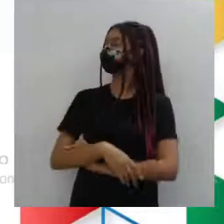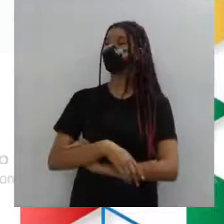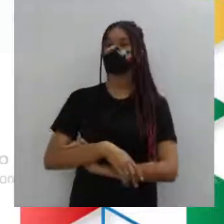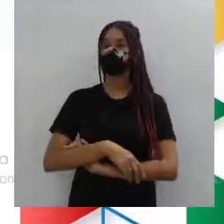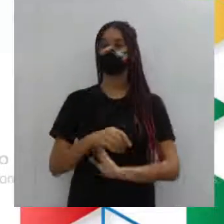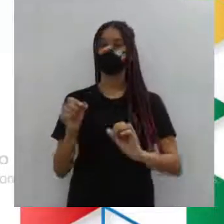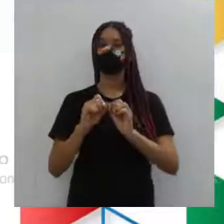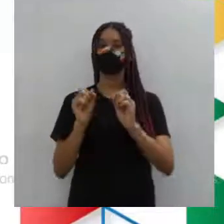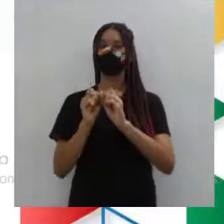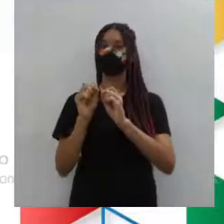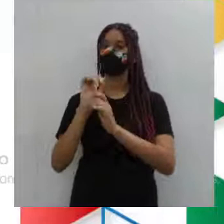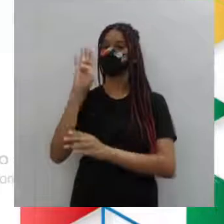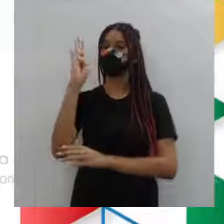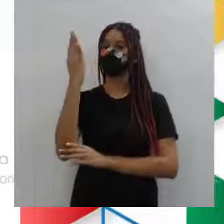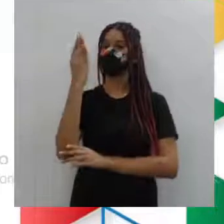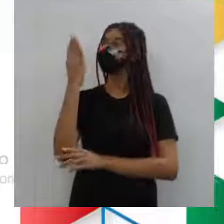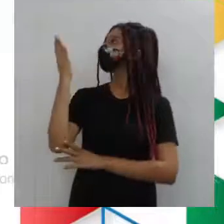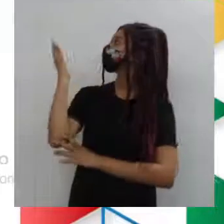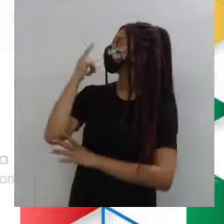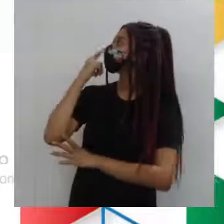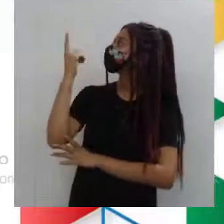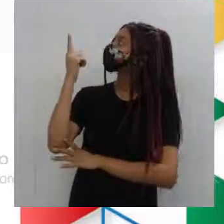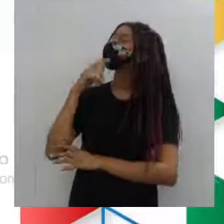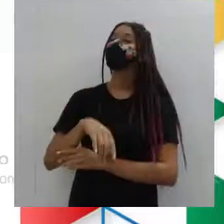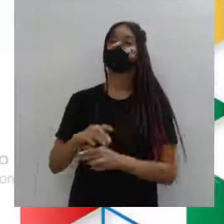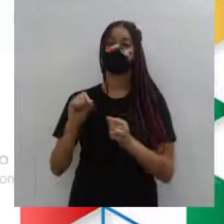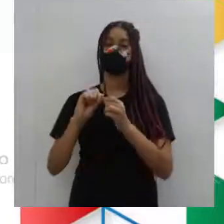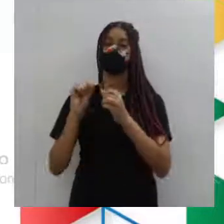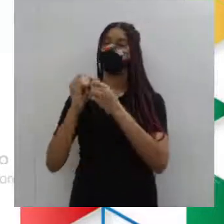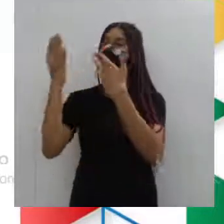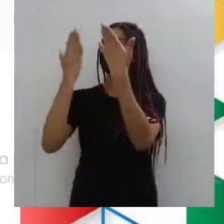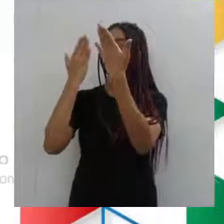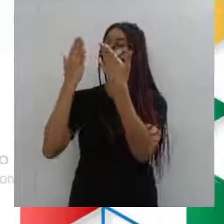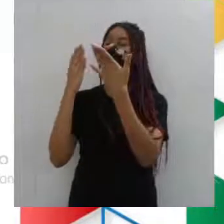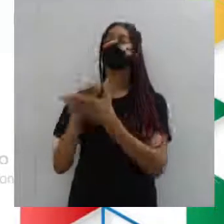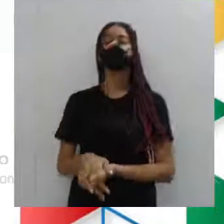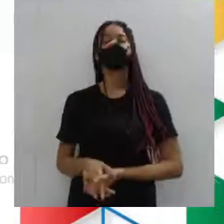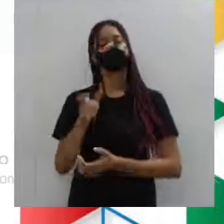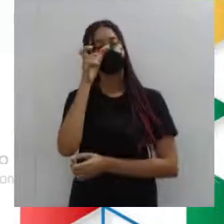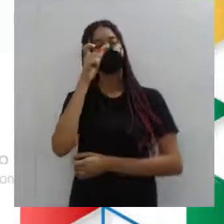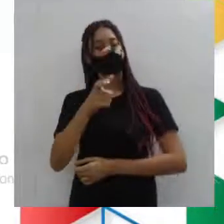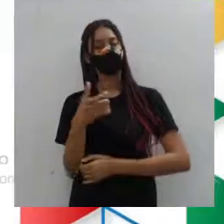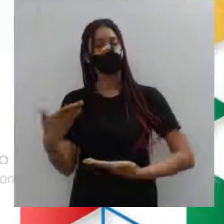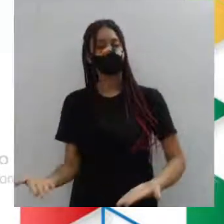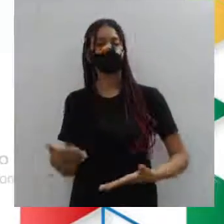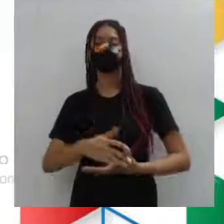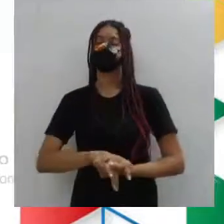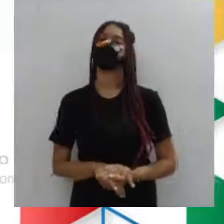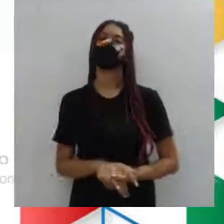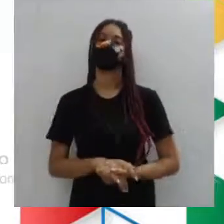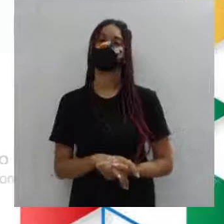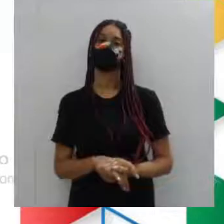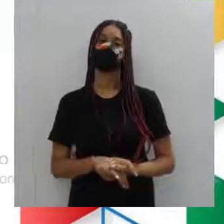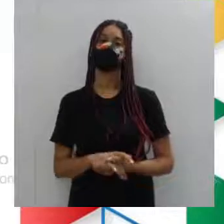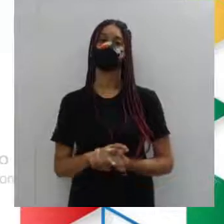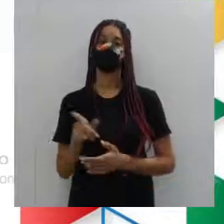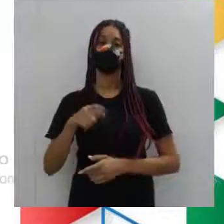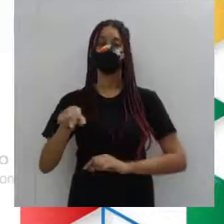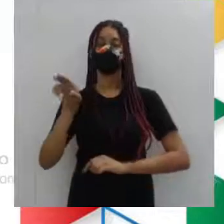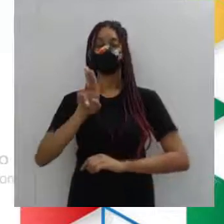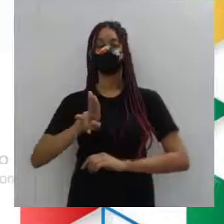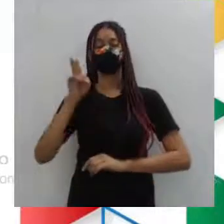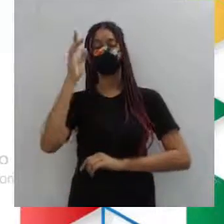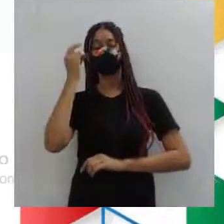sua varetinha de bambu para ele medir a sombra e fez um comparativo muito interessante. Então, é a partir dessa